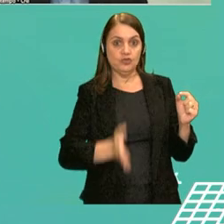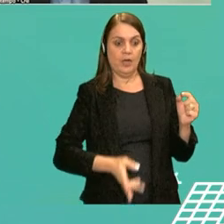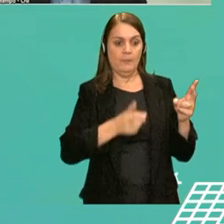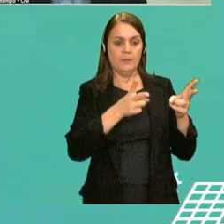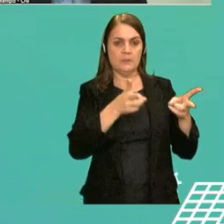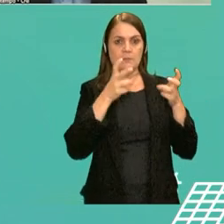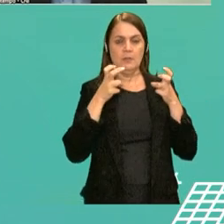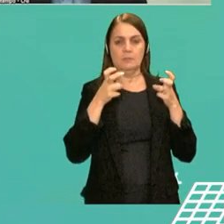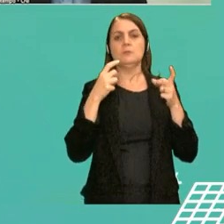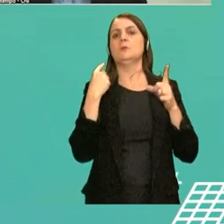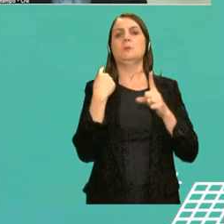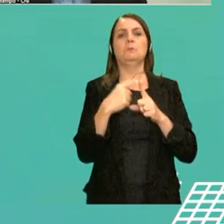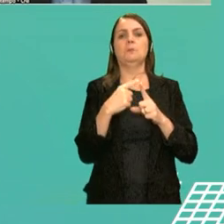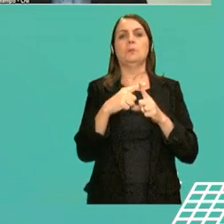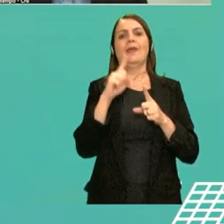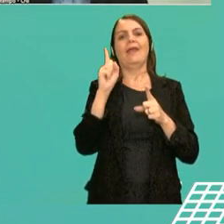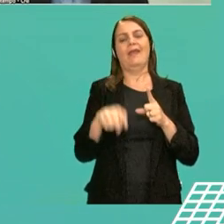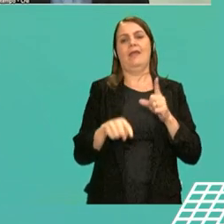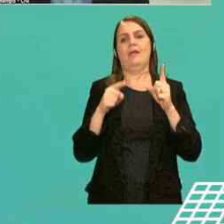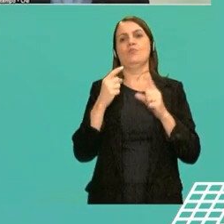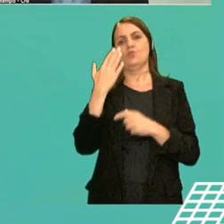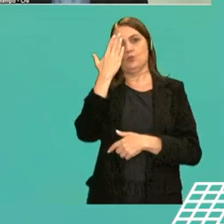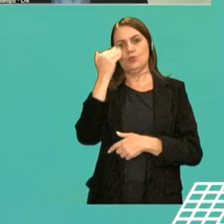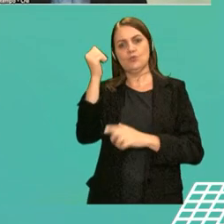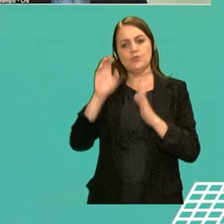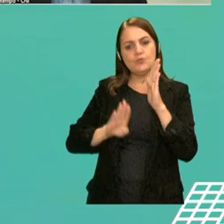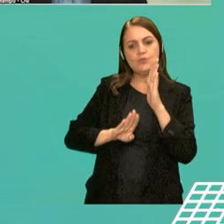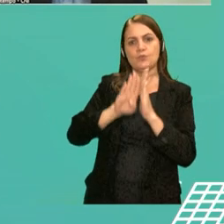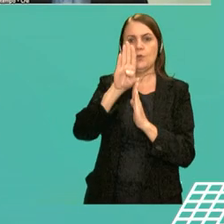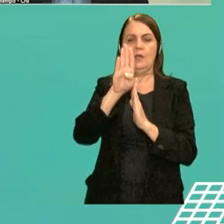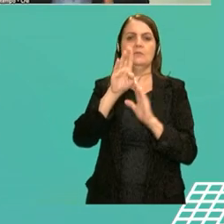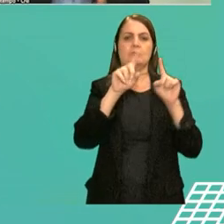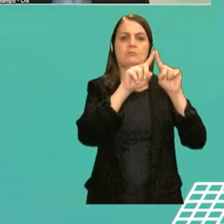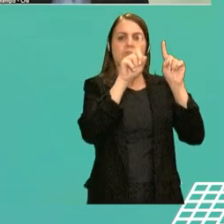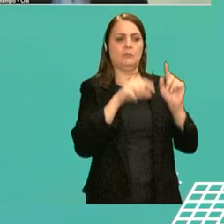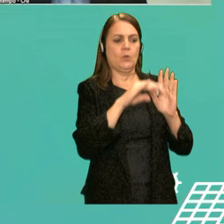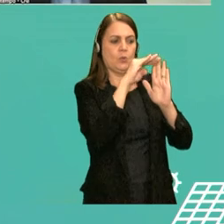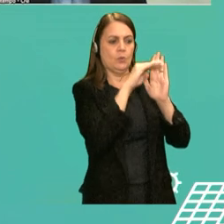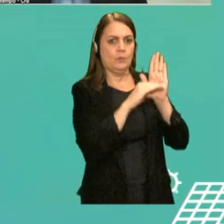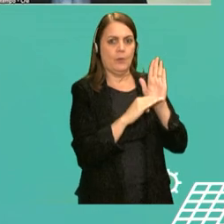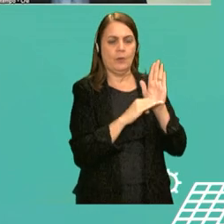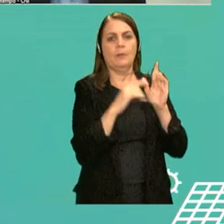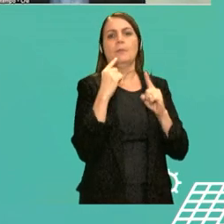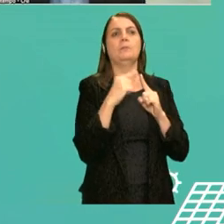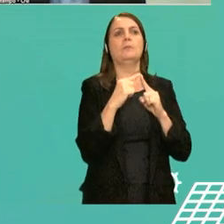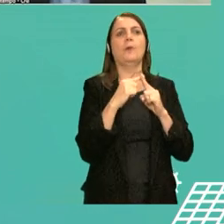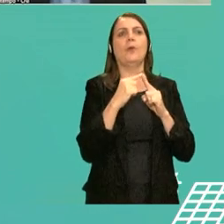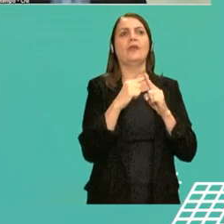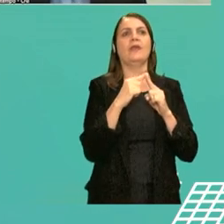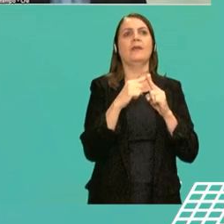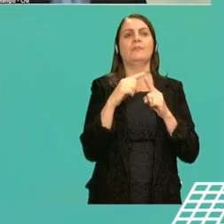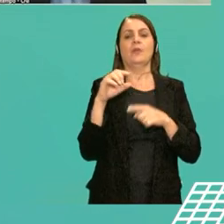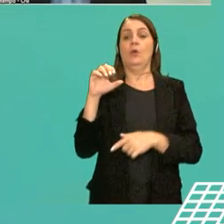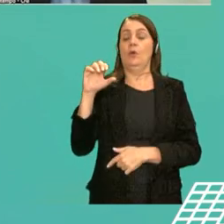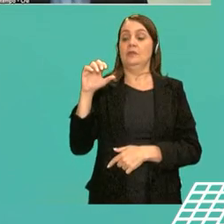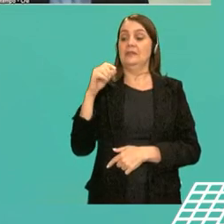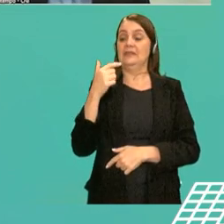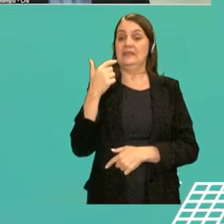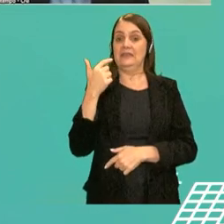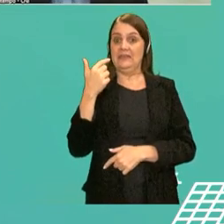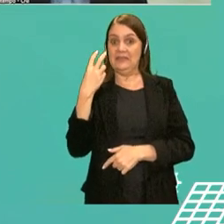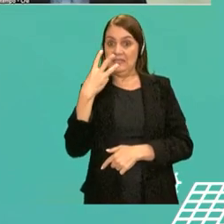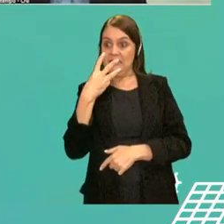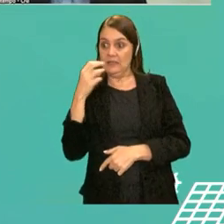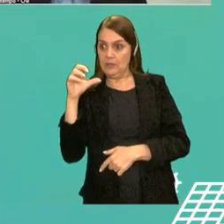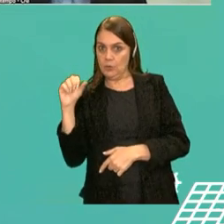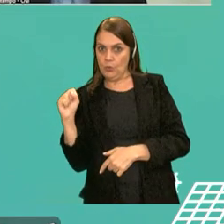reflexo, do sucesso do programa também, a evolução no preço do CBIO, saindo aí de R$ 82 para R$ 202, o que mostra